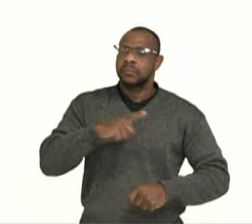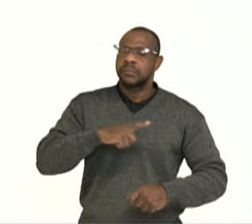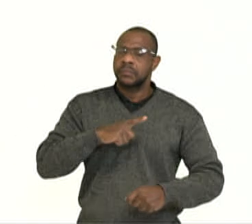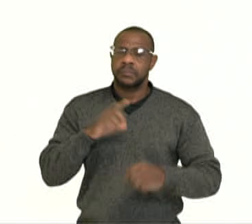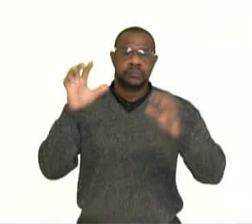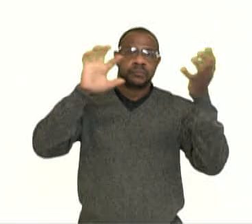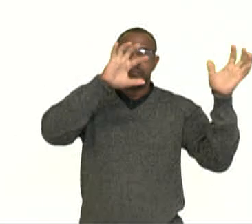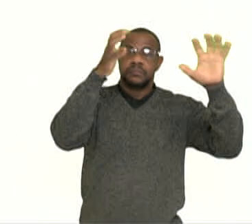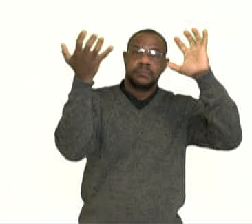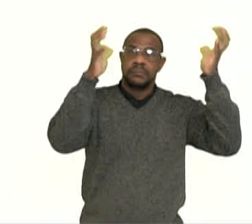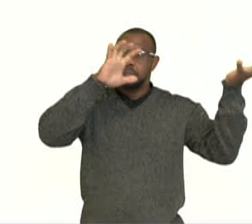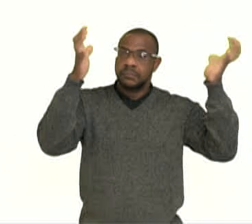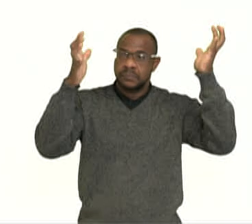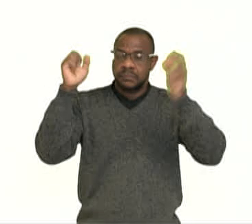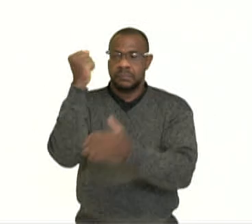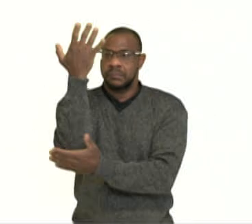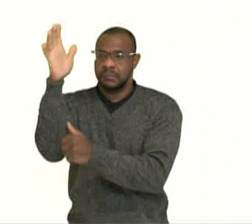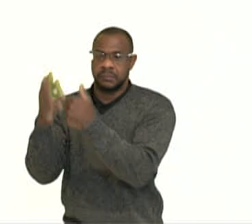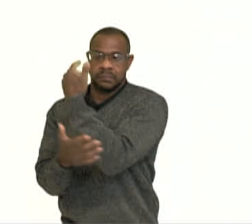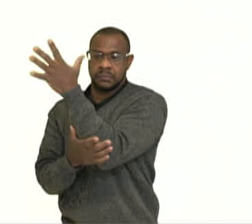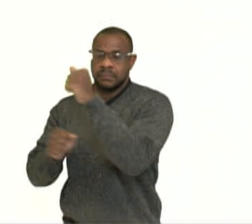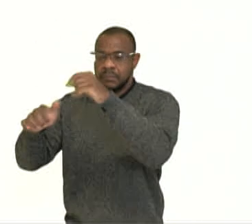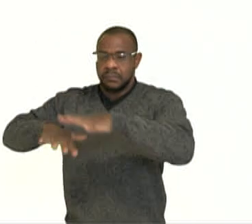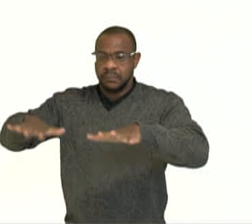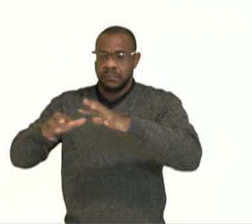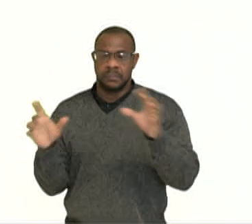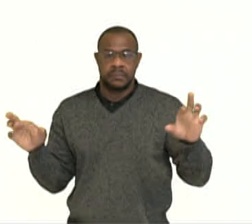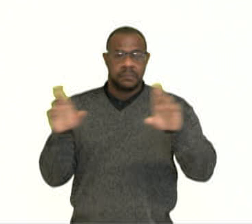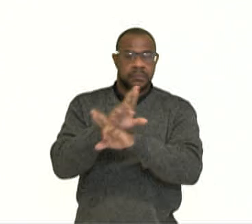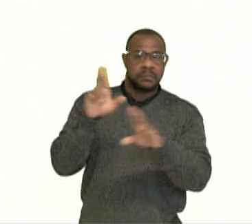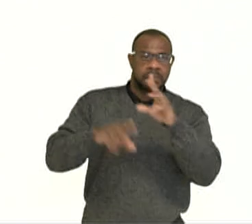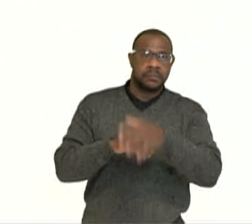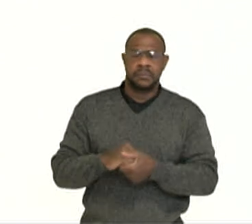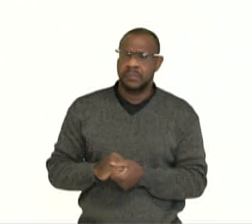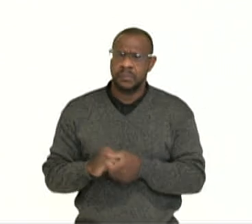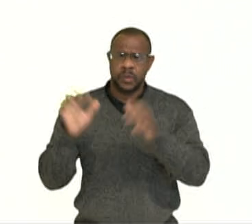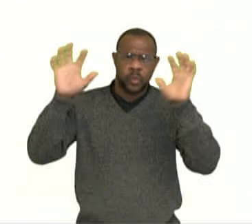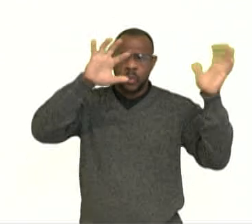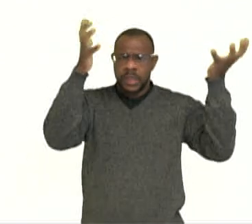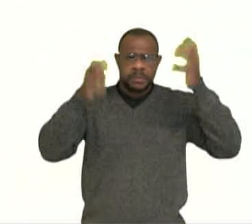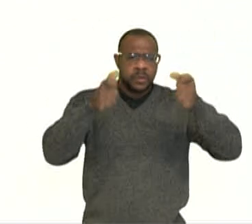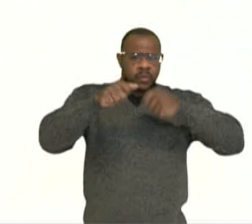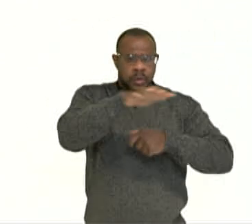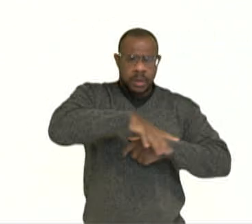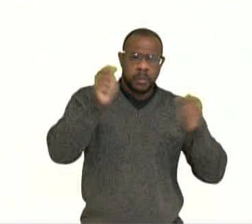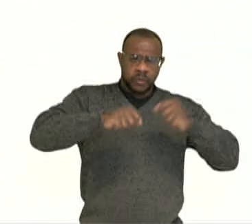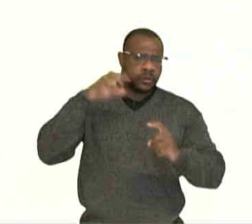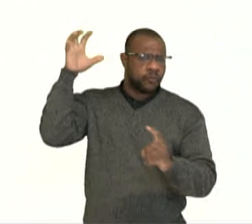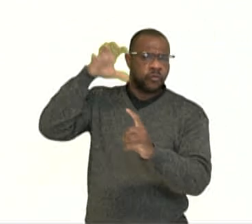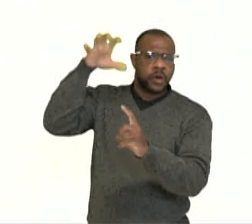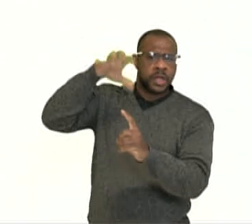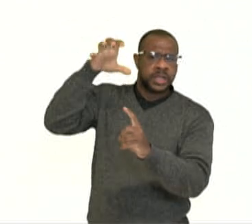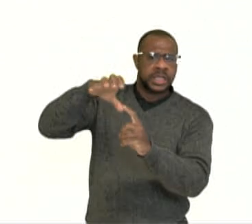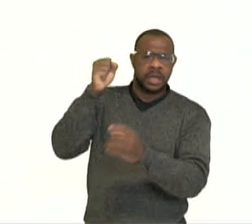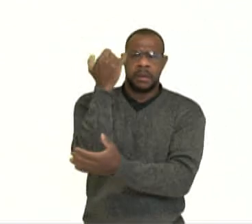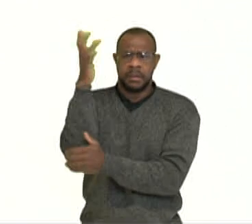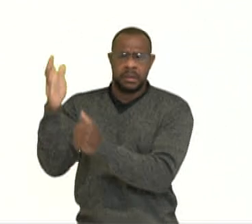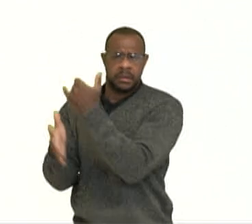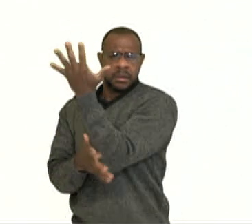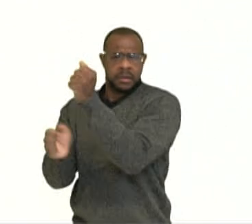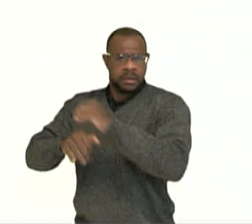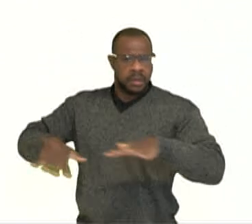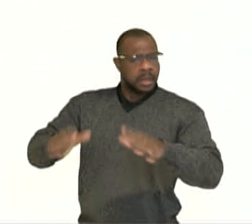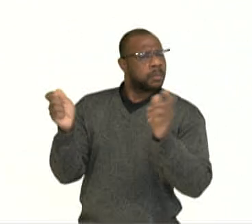clima e vegetação. Você pensa que o clima de uma região pode influenciar na vegetação que vamos encontrar lá? Então é justamente